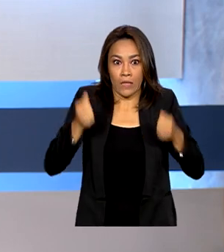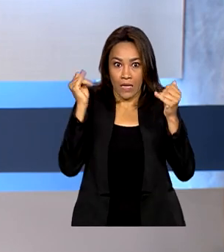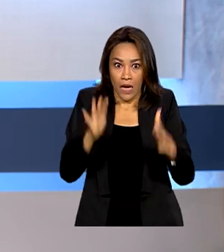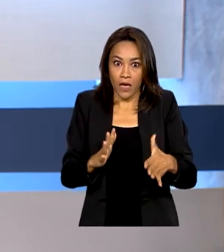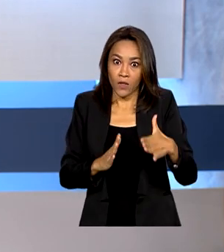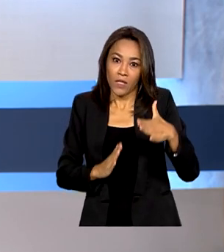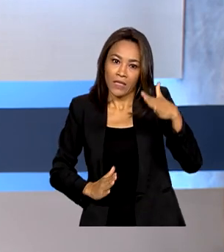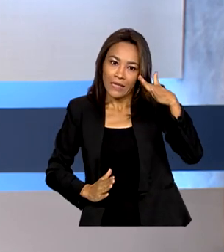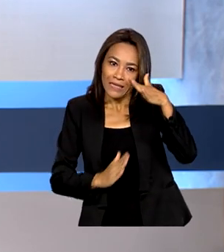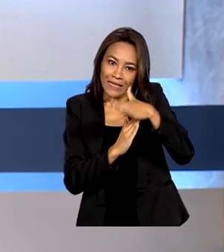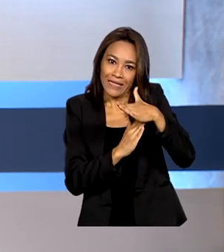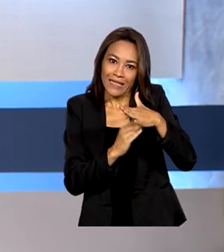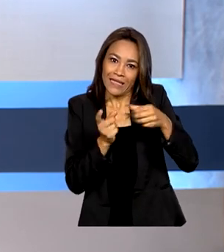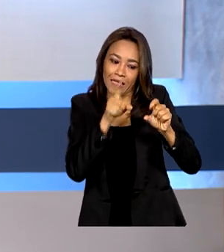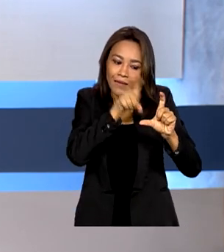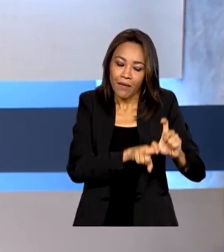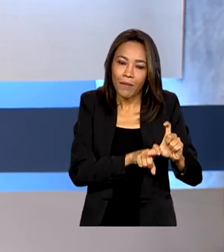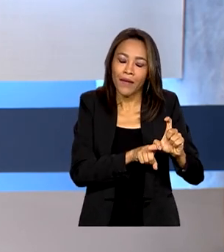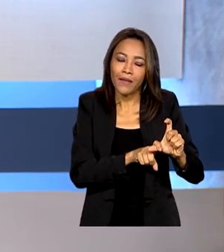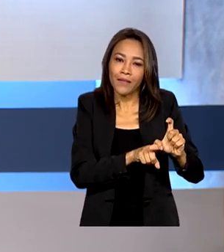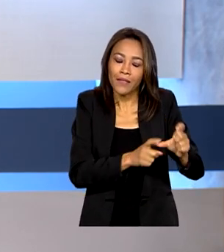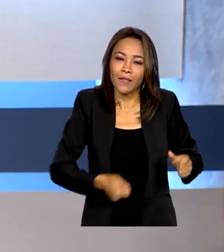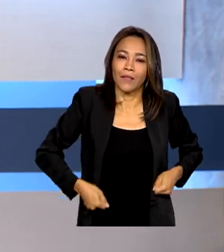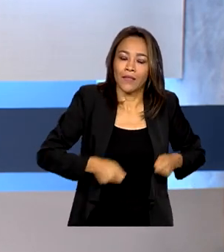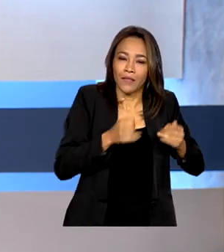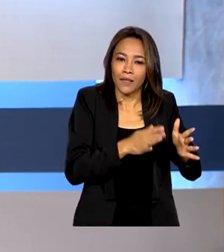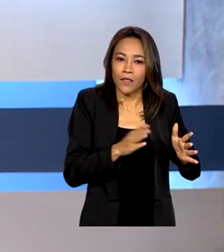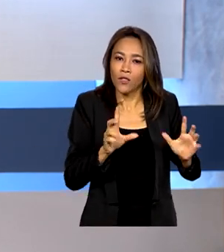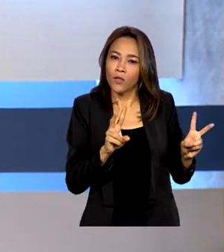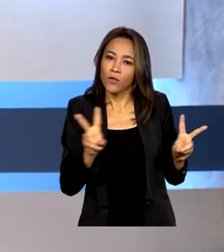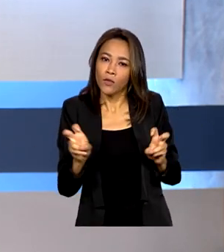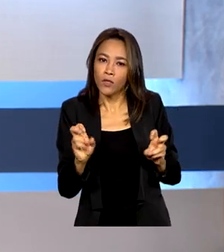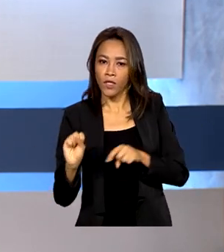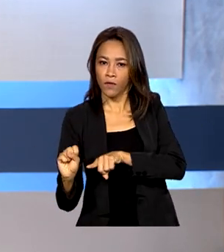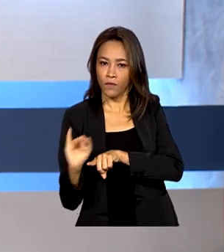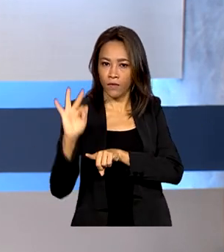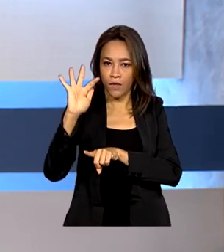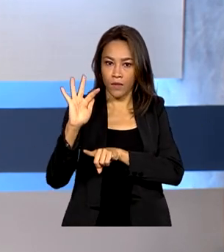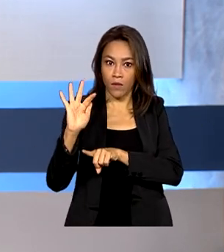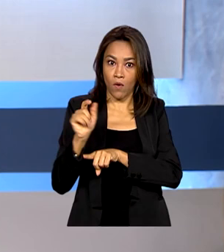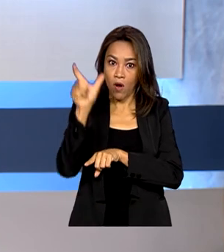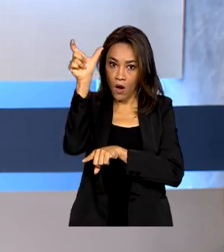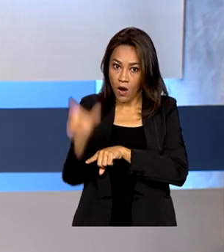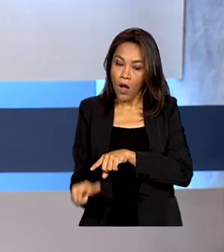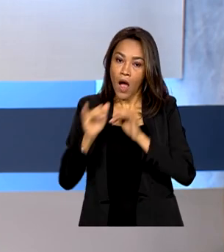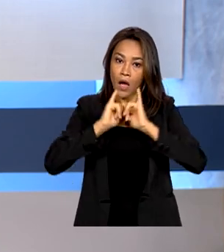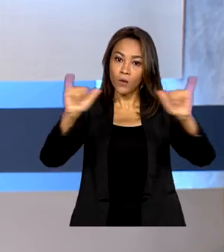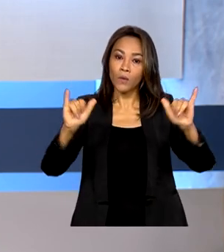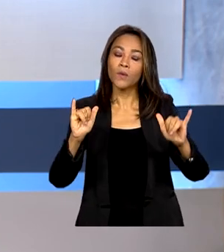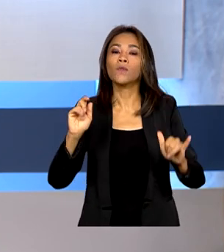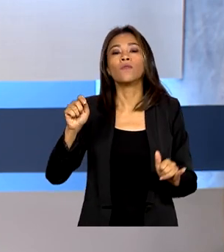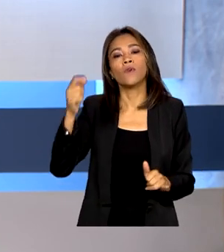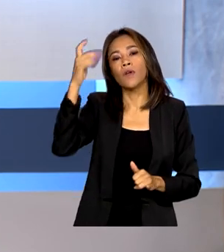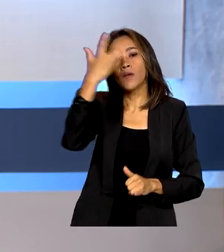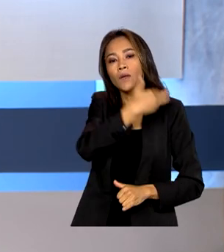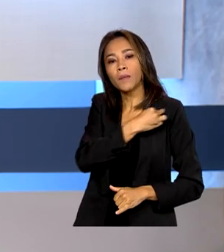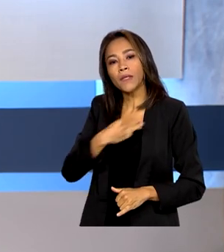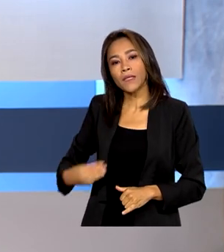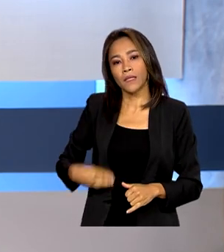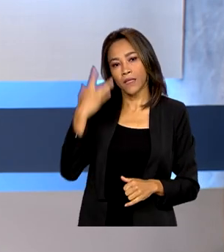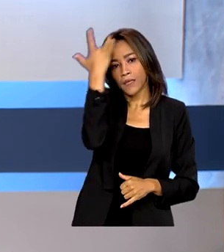despesas da União à inflação do ano anterior. O anúncio foi feito pelo ministro da Fazenda, Fernando Haddad, em um evento